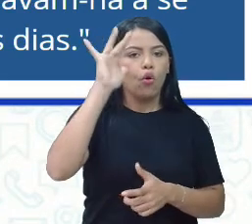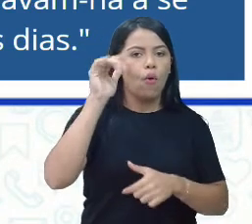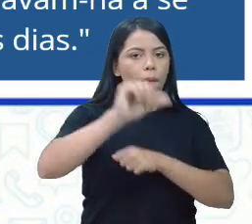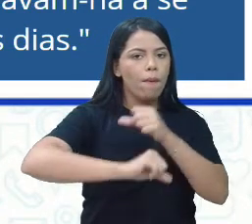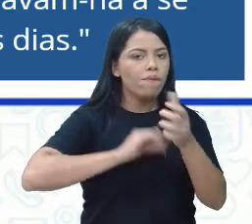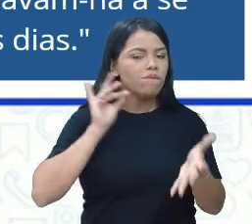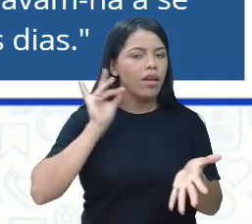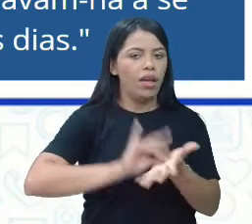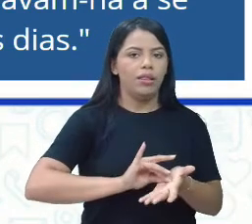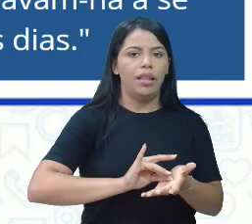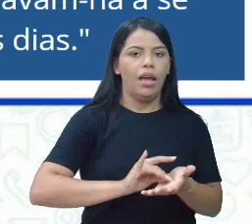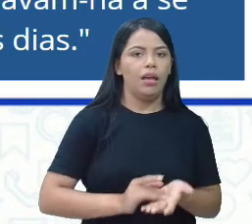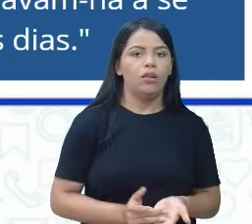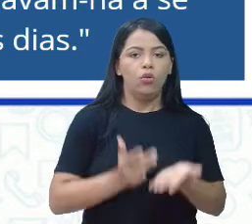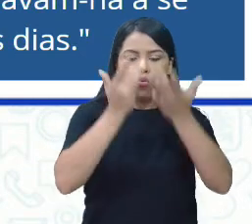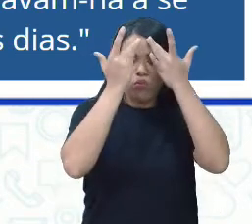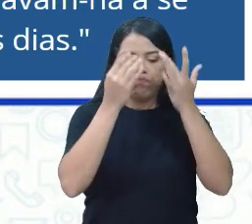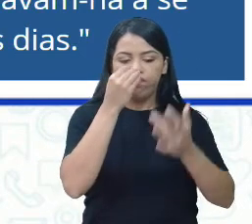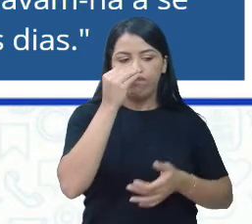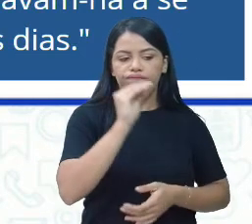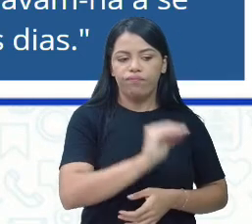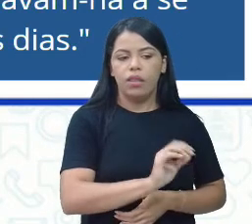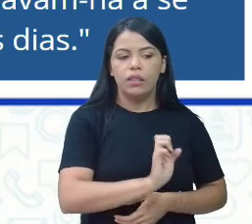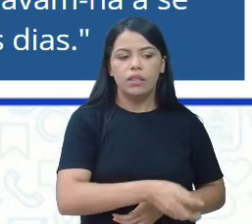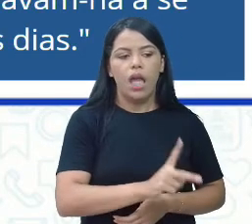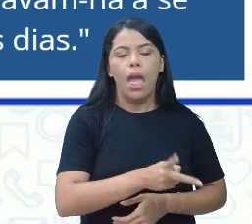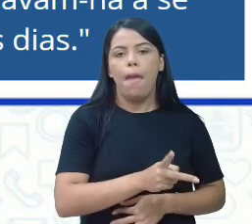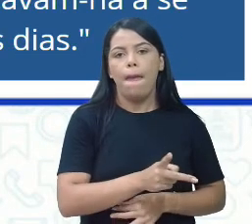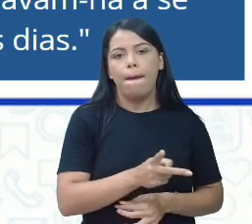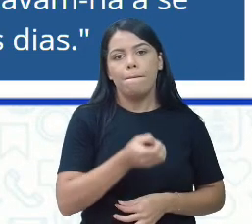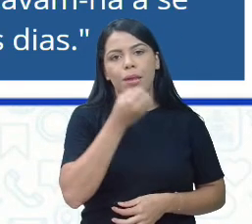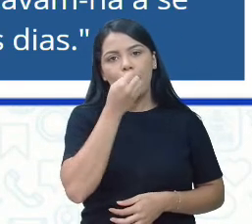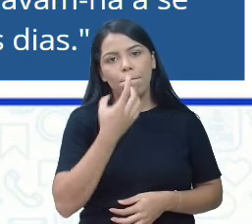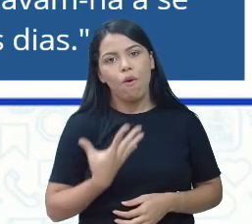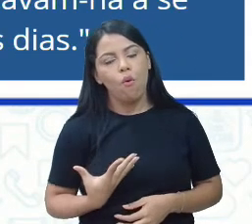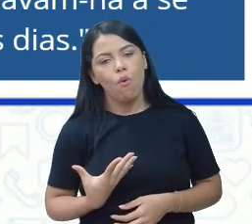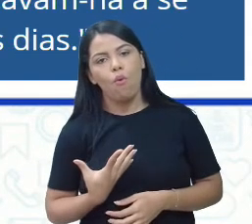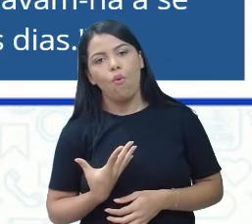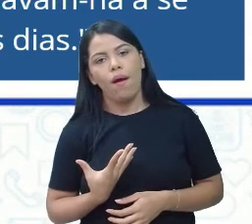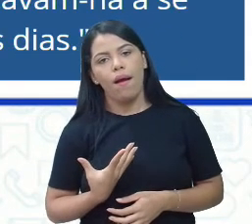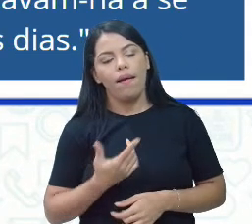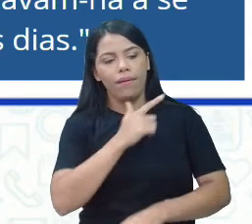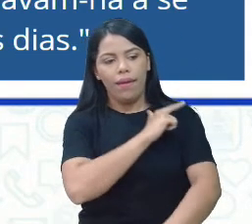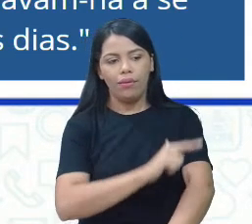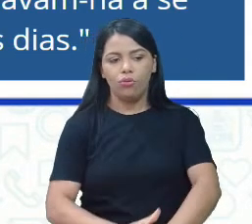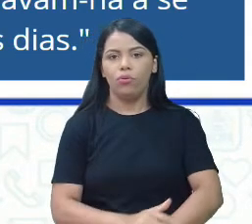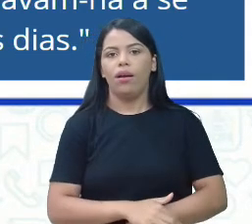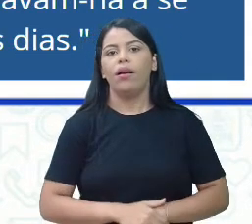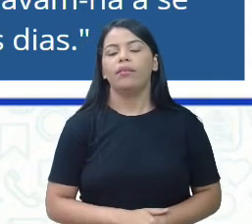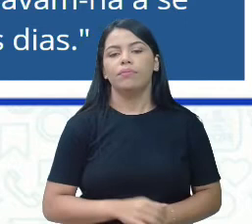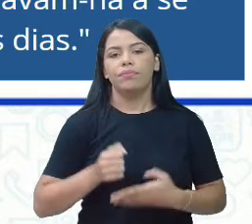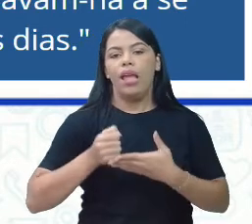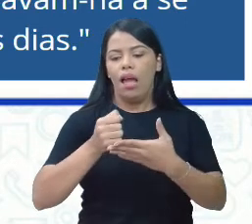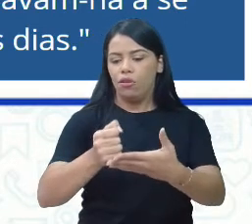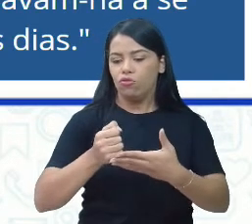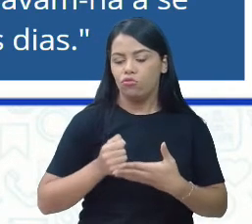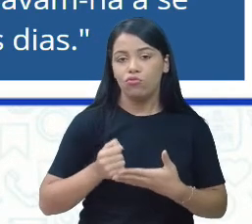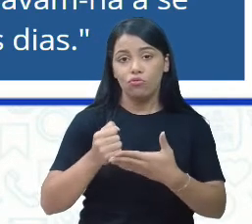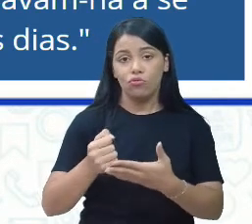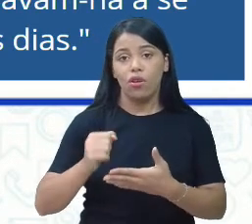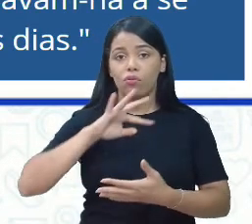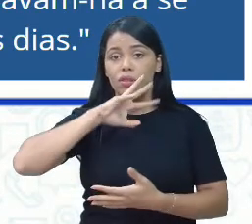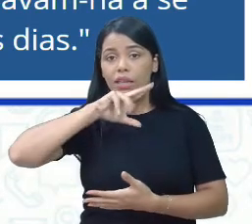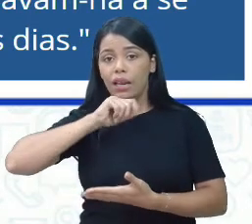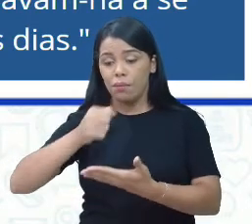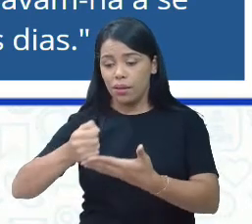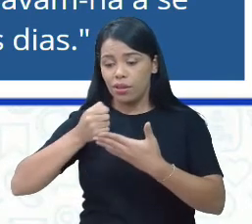como a madrasta tratava, Cinderela era sempre gentil e doce. Seus amigos fiéis, os animais, ajudavam-na a vestir-se todos